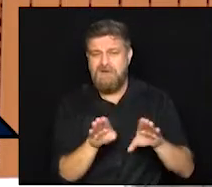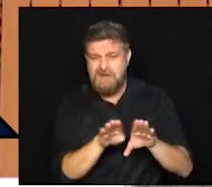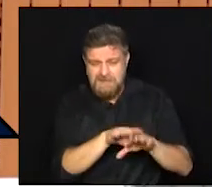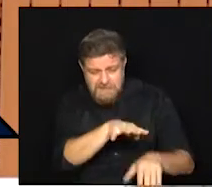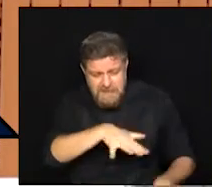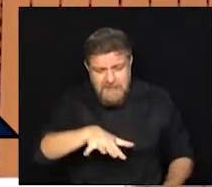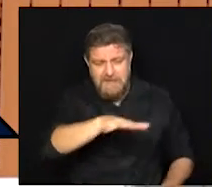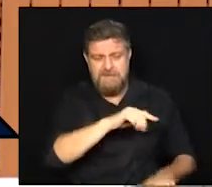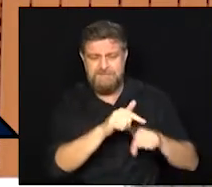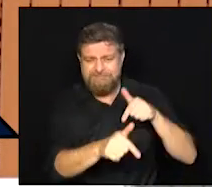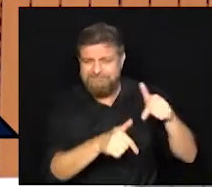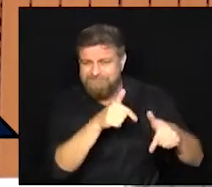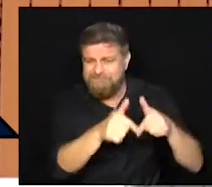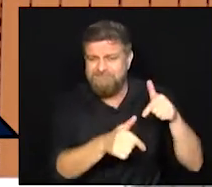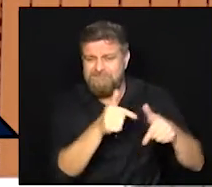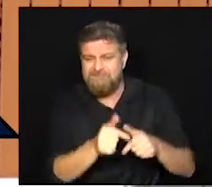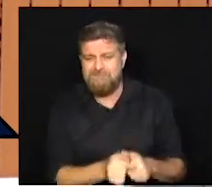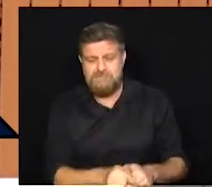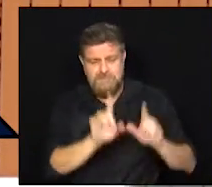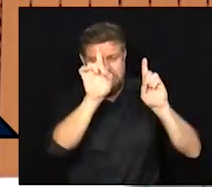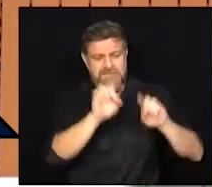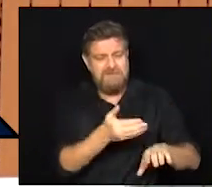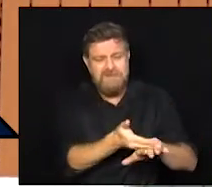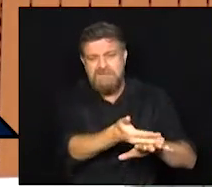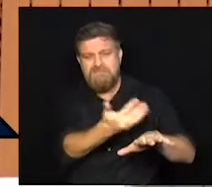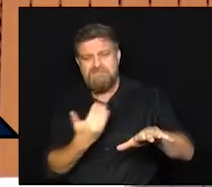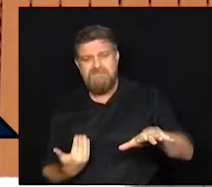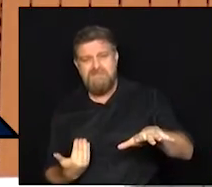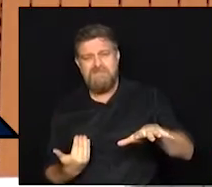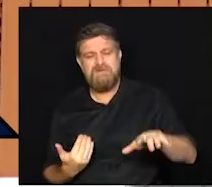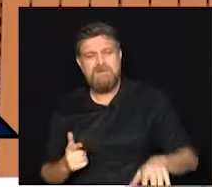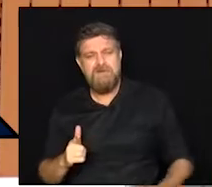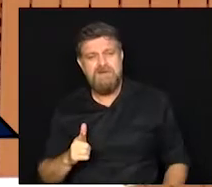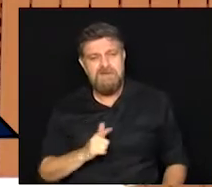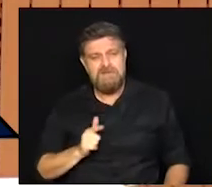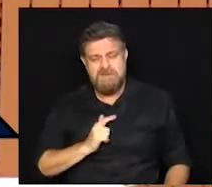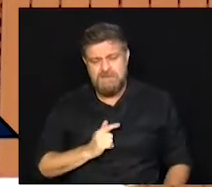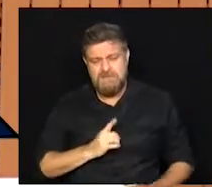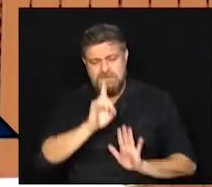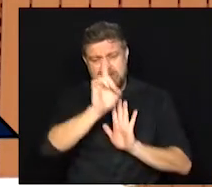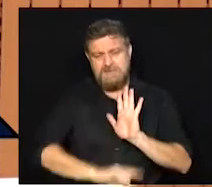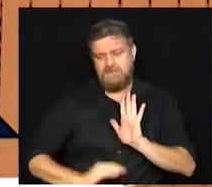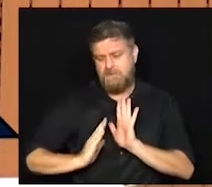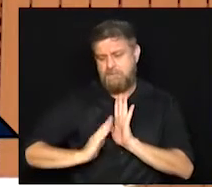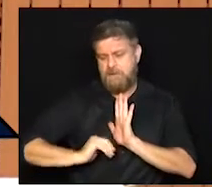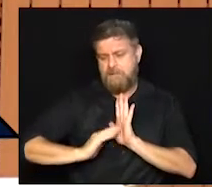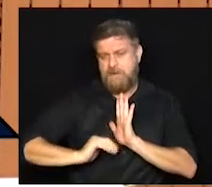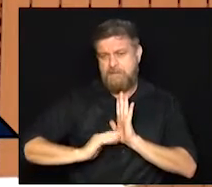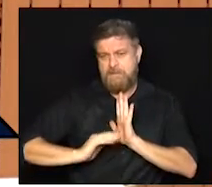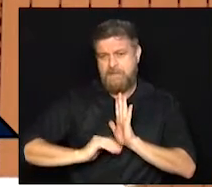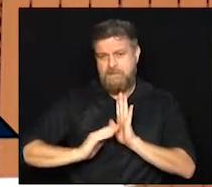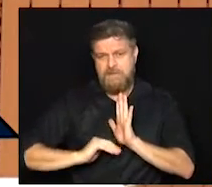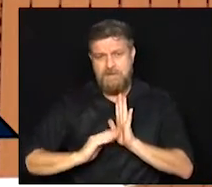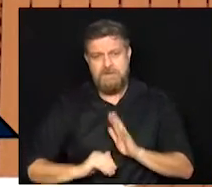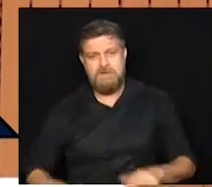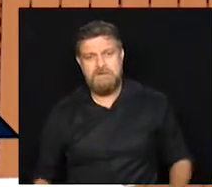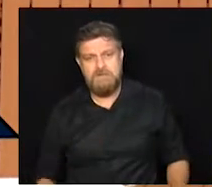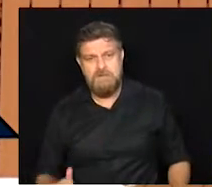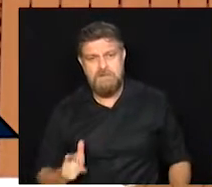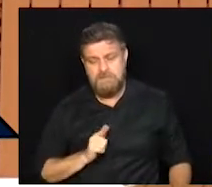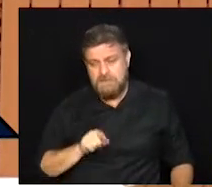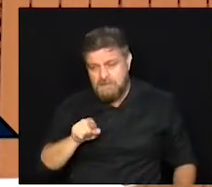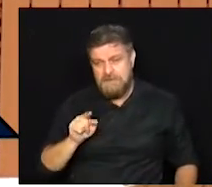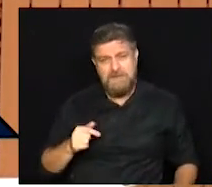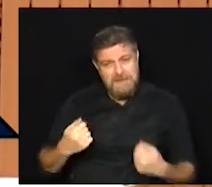de trabalho e negados seus direitos. Pessoas fundamentais devem ser dados para mudar o